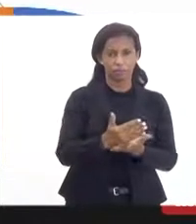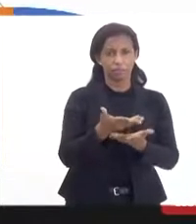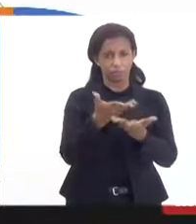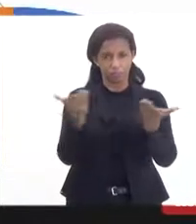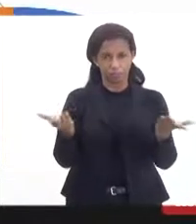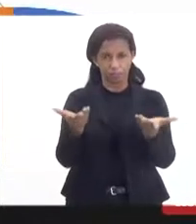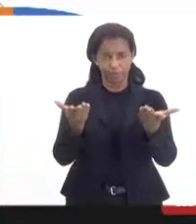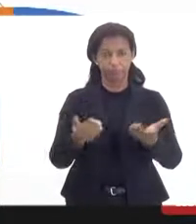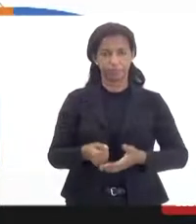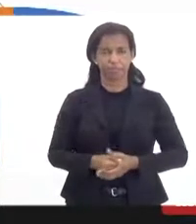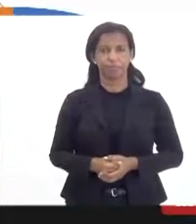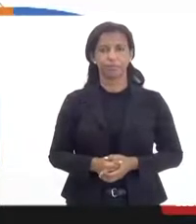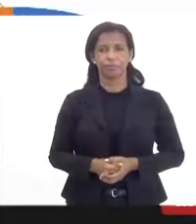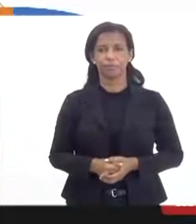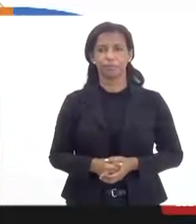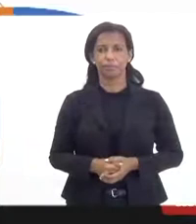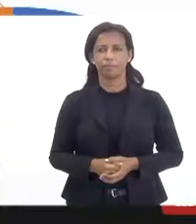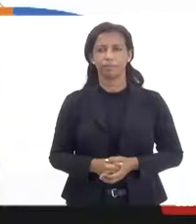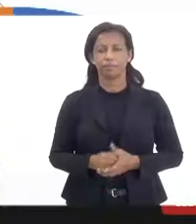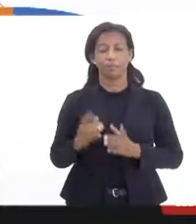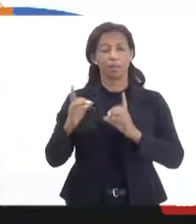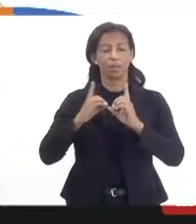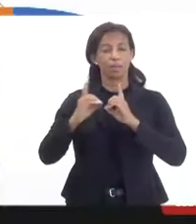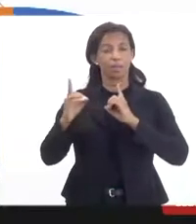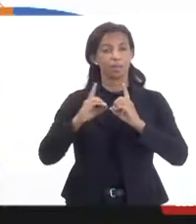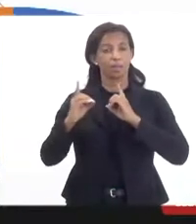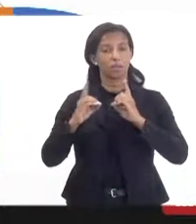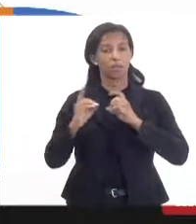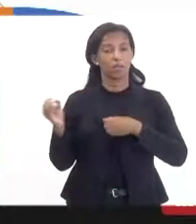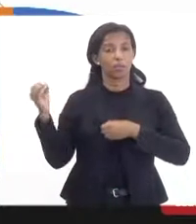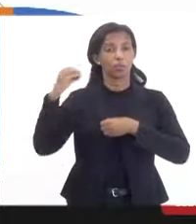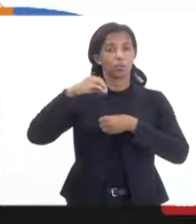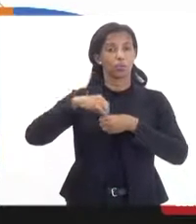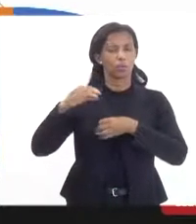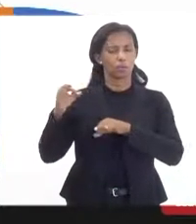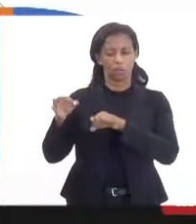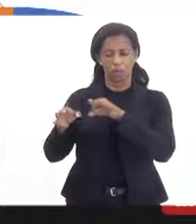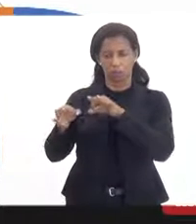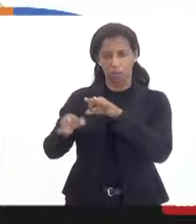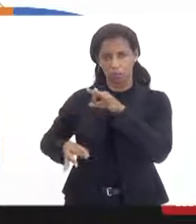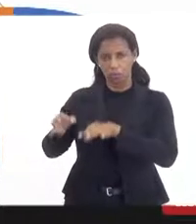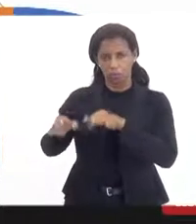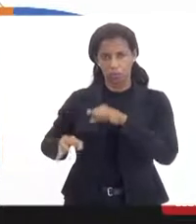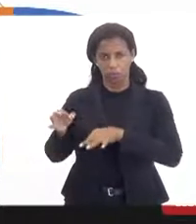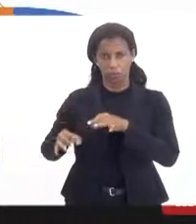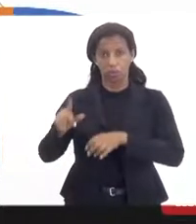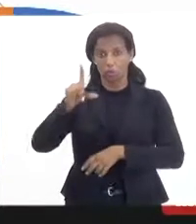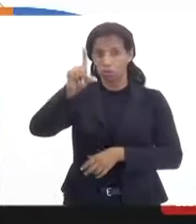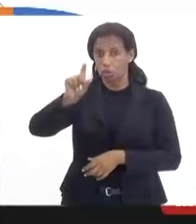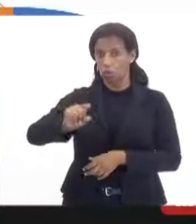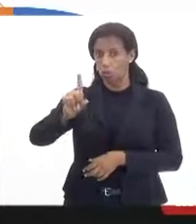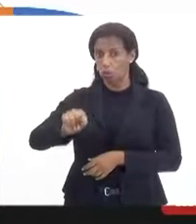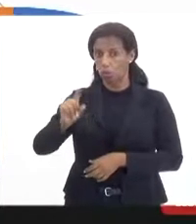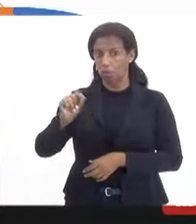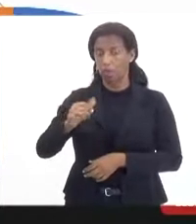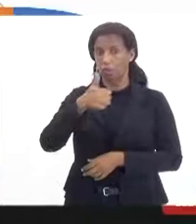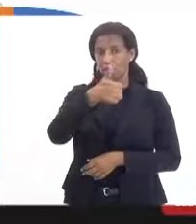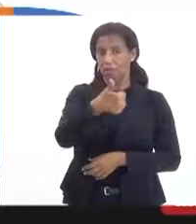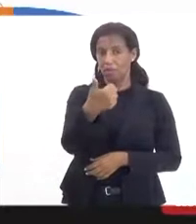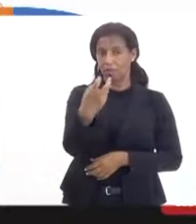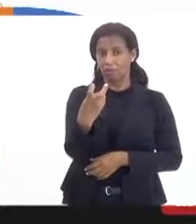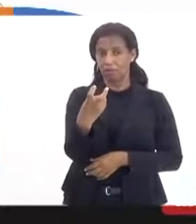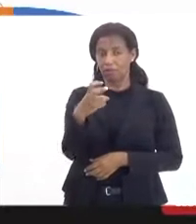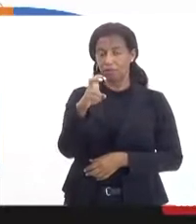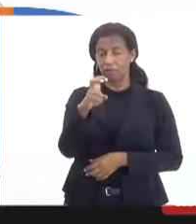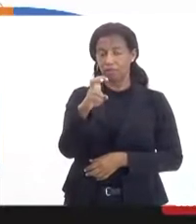senhores, sendo discutidos no âmbito do Poder Judiciário. Então, selecionamos 125 casos, 125